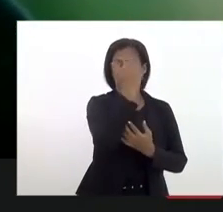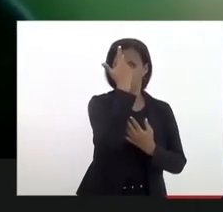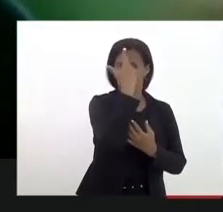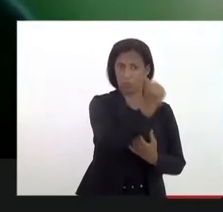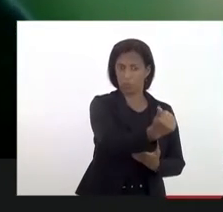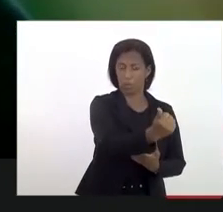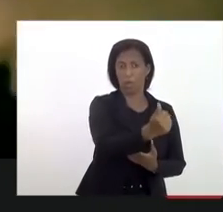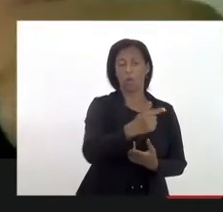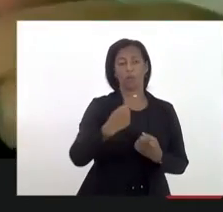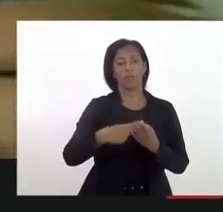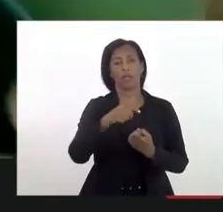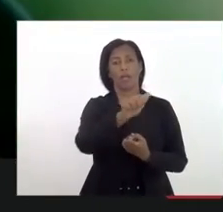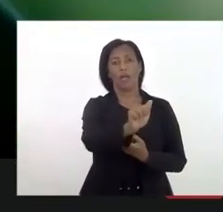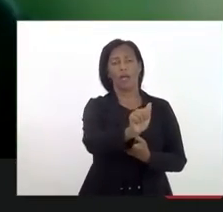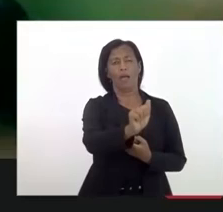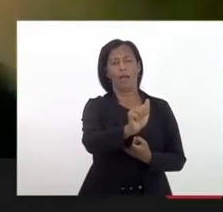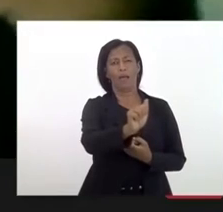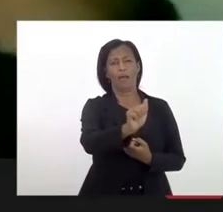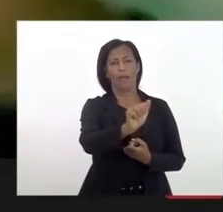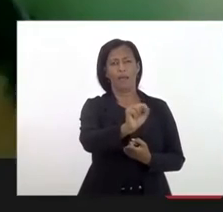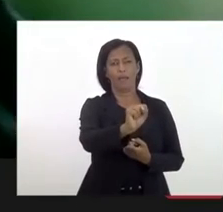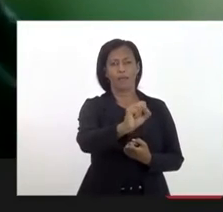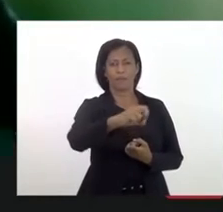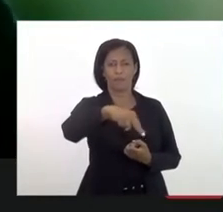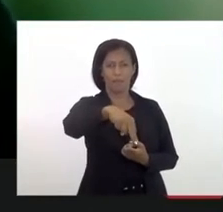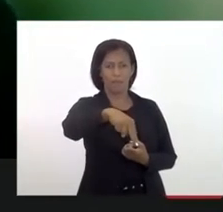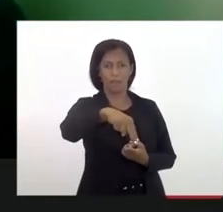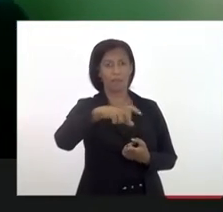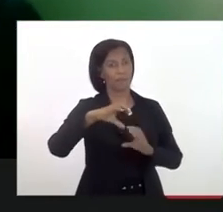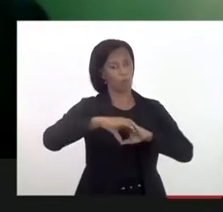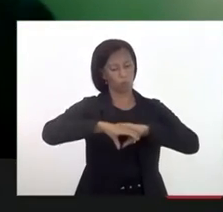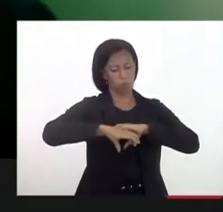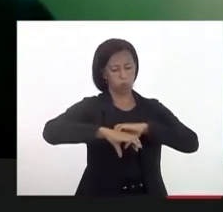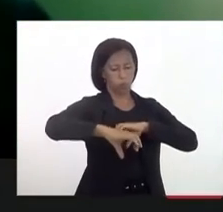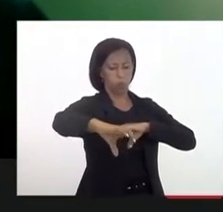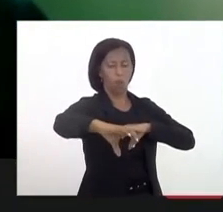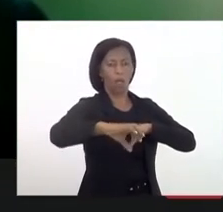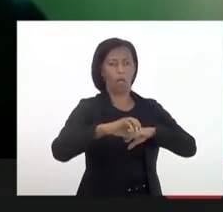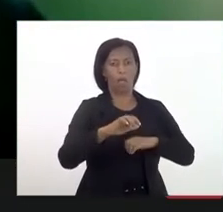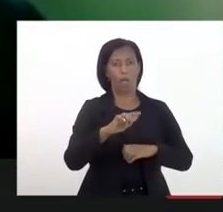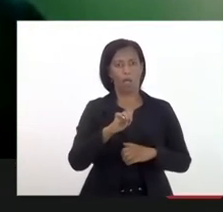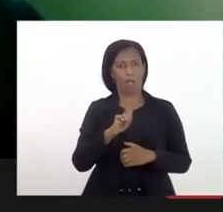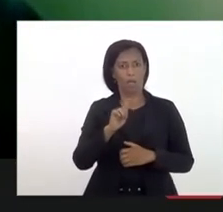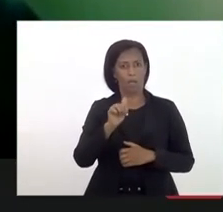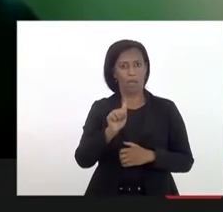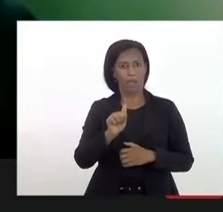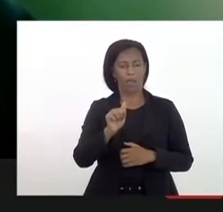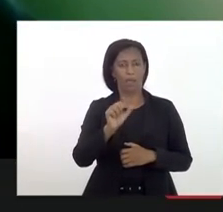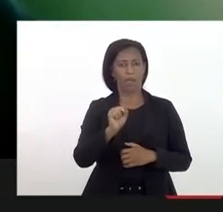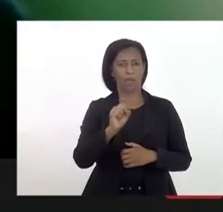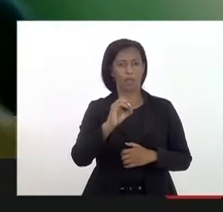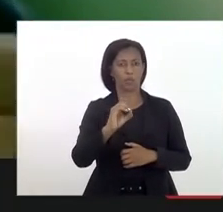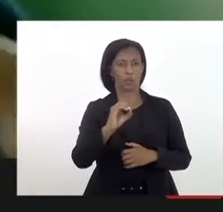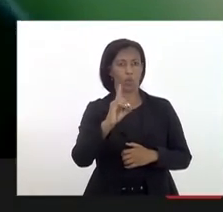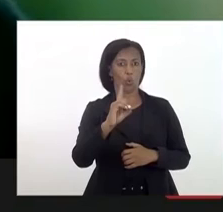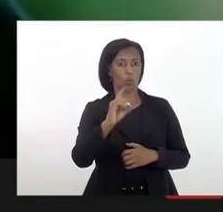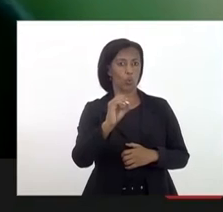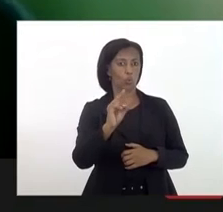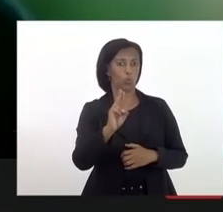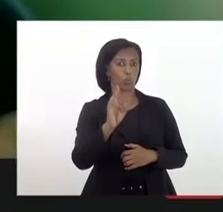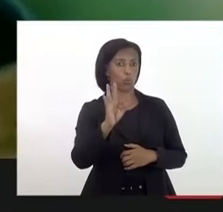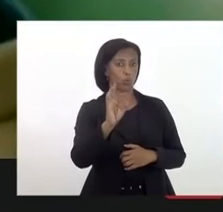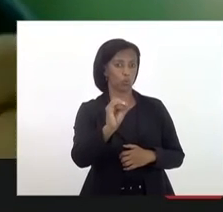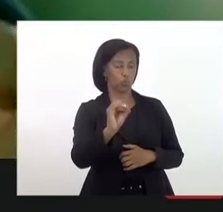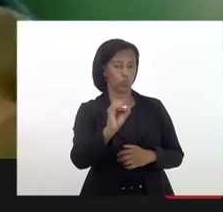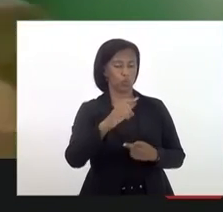a CSN próxima, ela pode, por gasoduto, receber esse gás também, né? E você